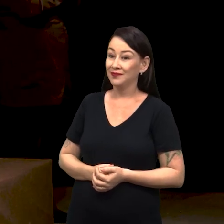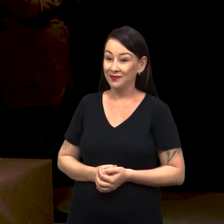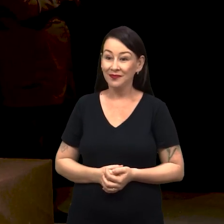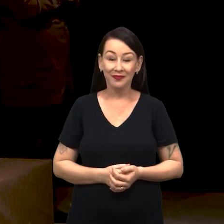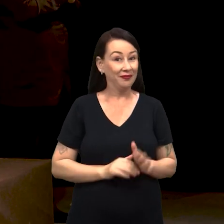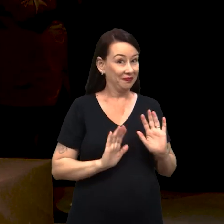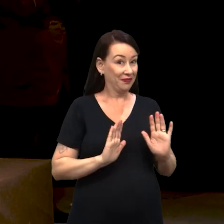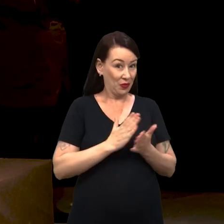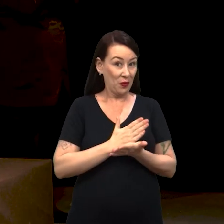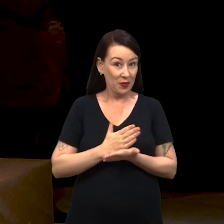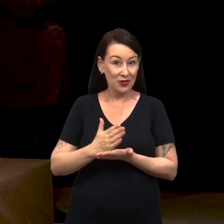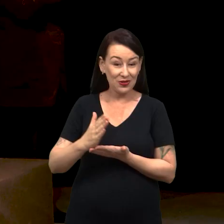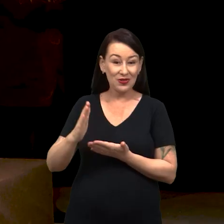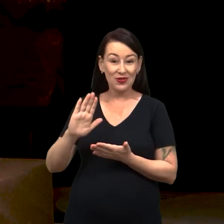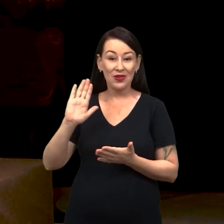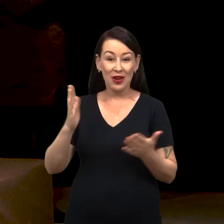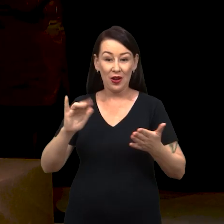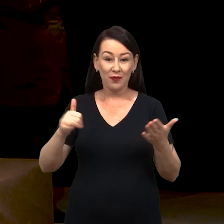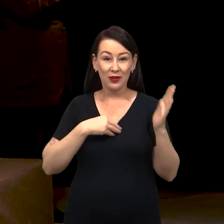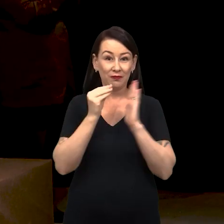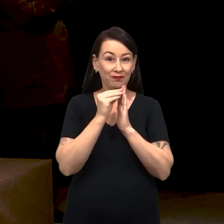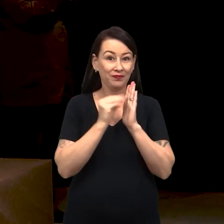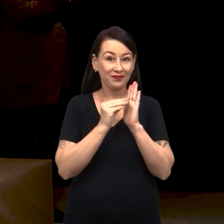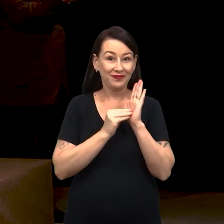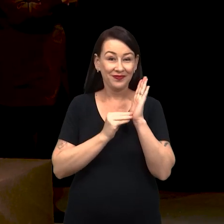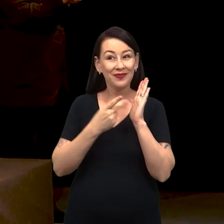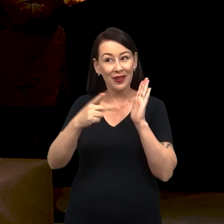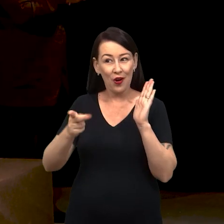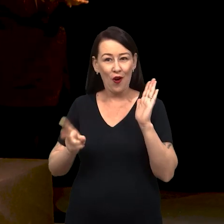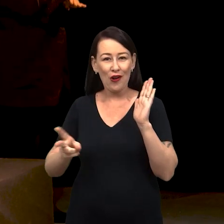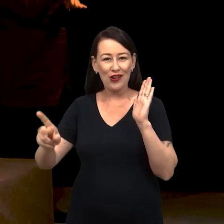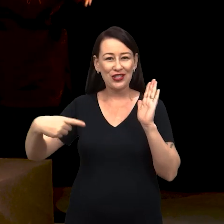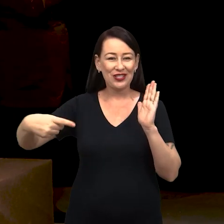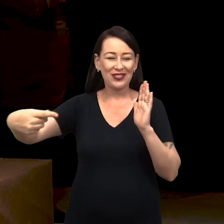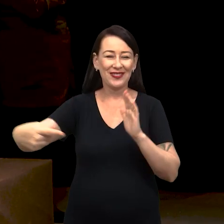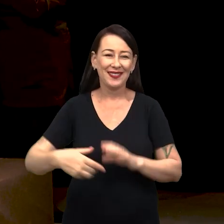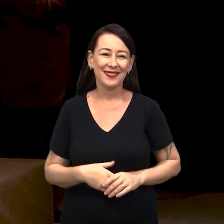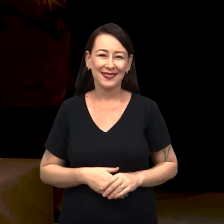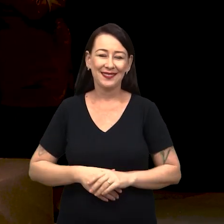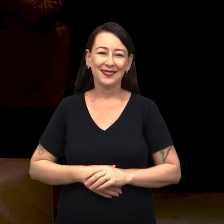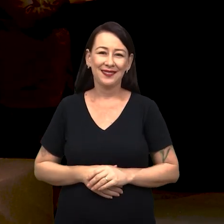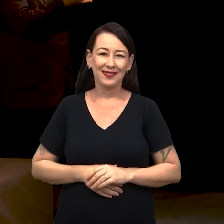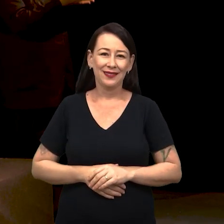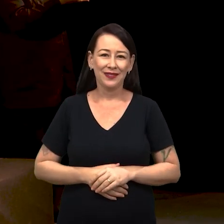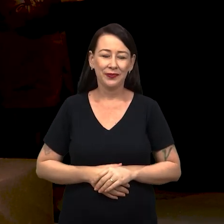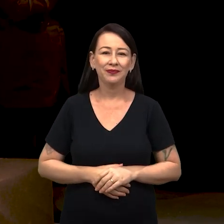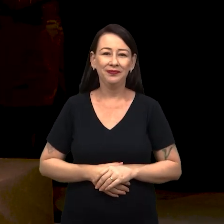Já começou a lista, né, Roquinho? Já vou anotar aqui no caderno, para vocês continuarem a lista quando eu for embora.